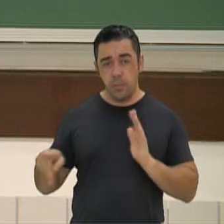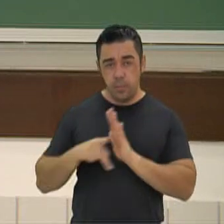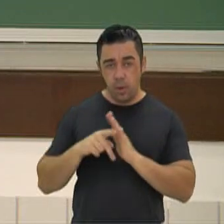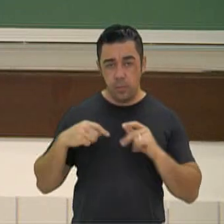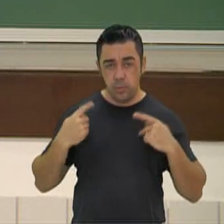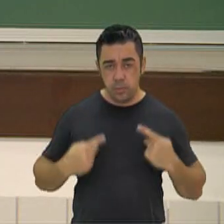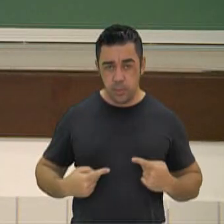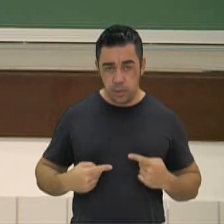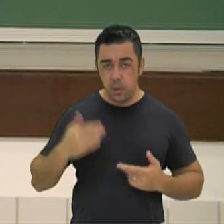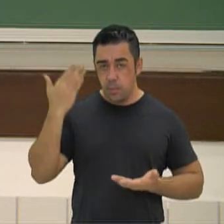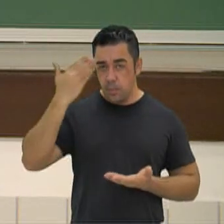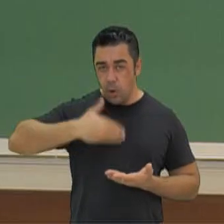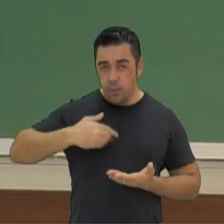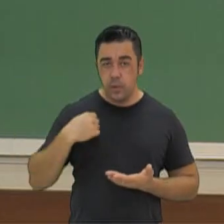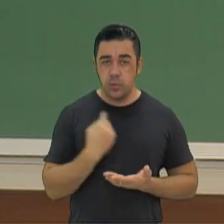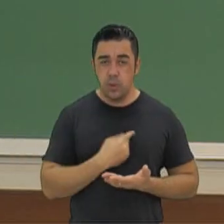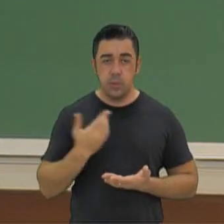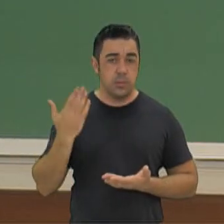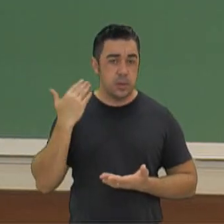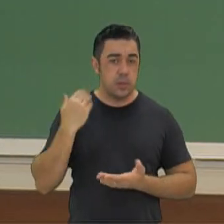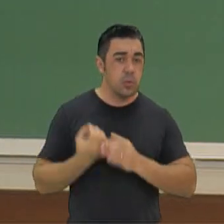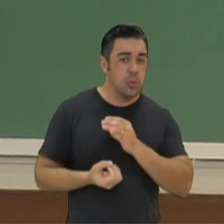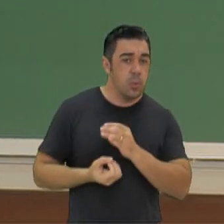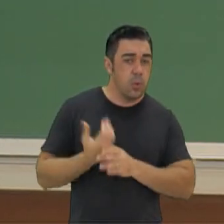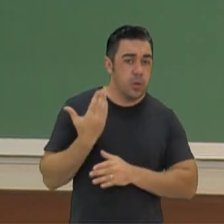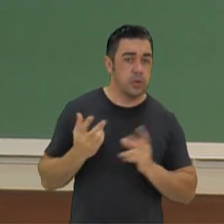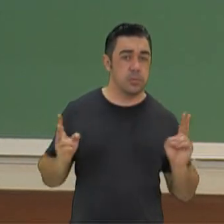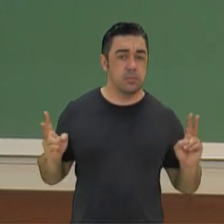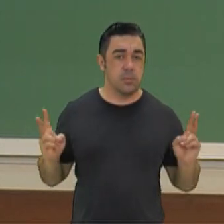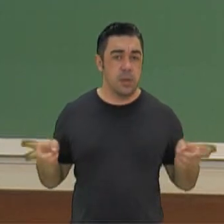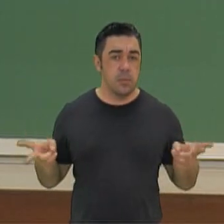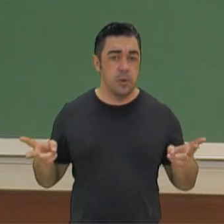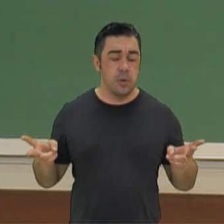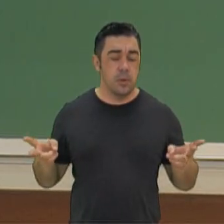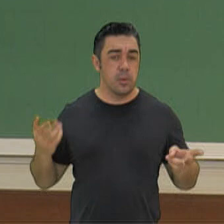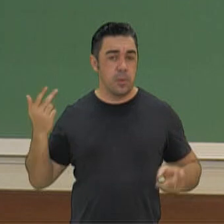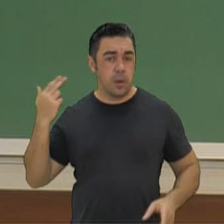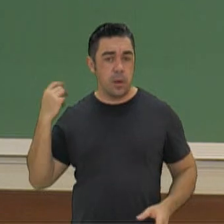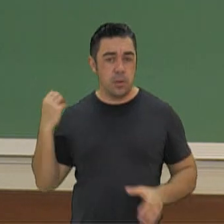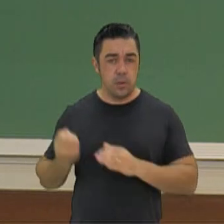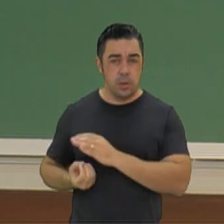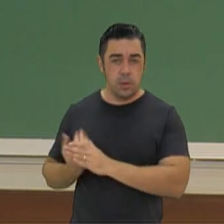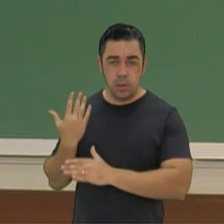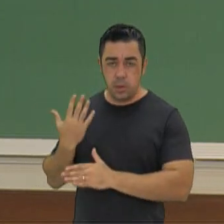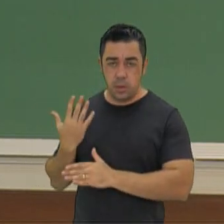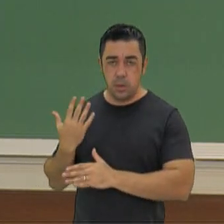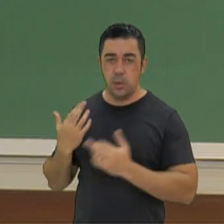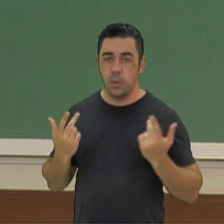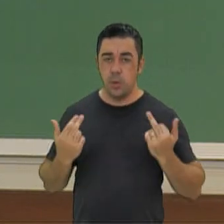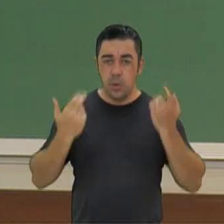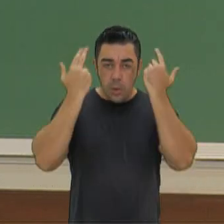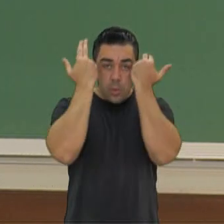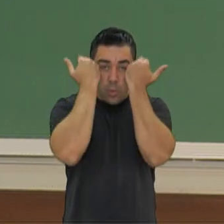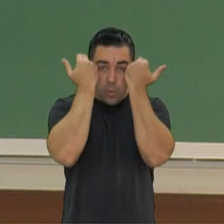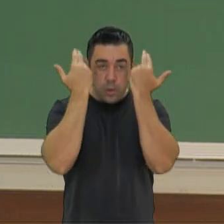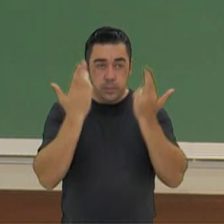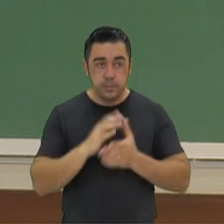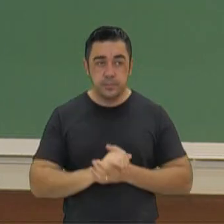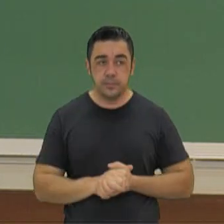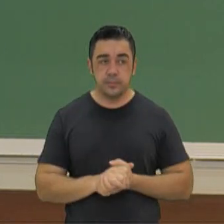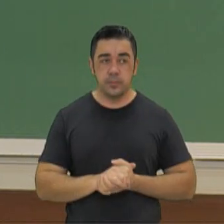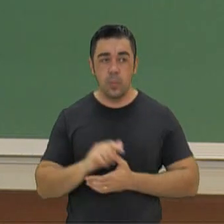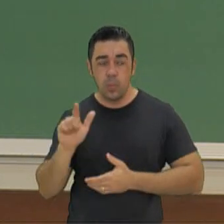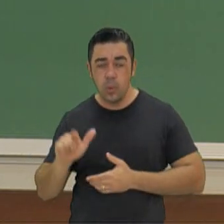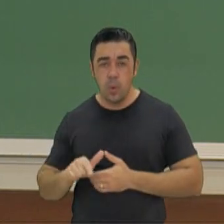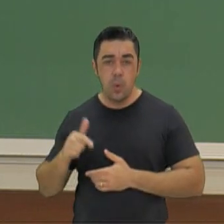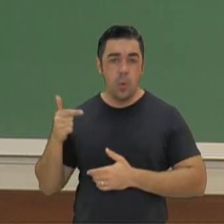aí. Prova também que nós tivemos uma origem em comum, nós tivemos um ancestral comum com os coelhos. Tá?